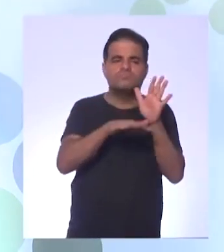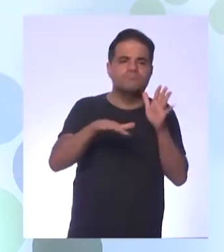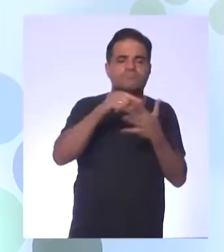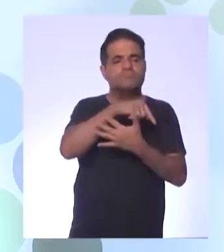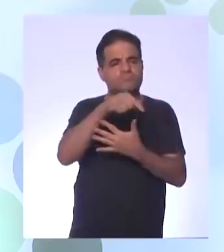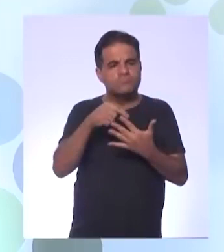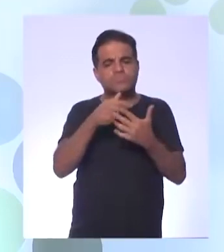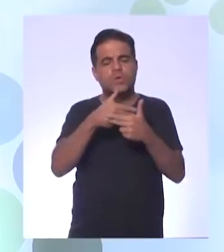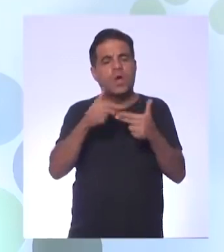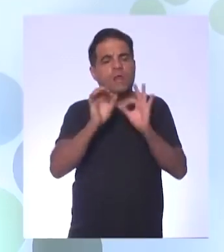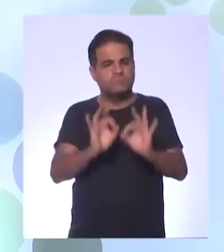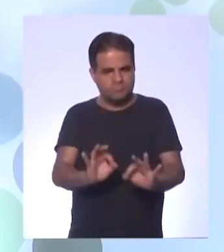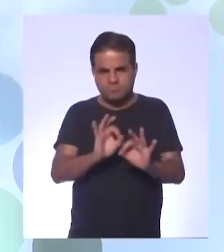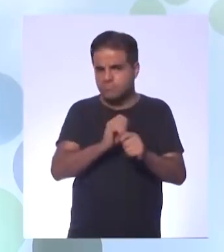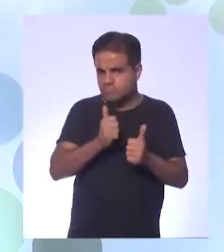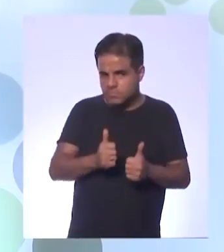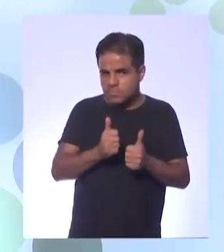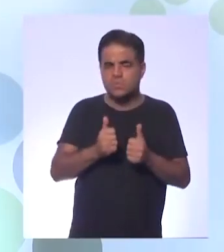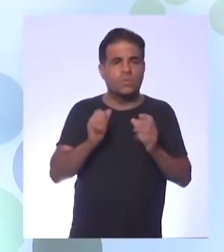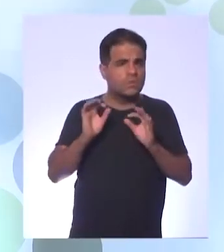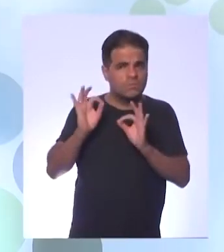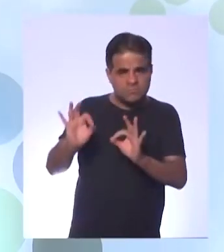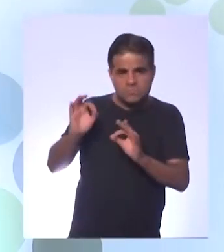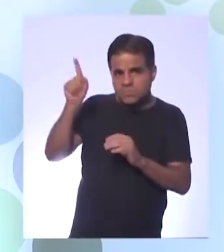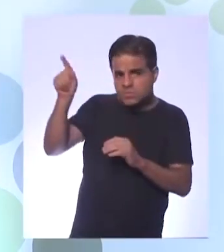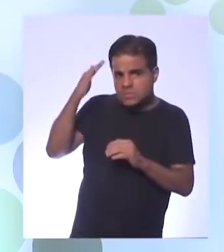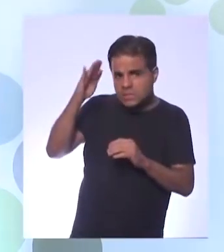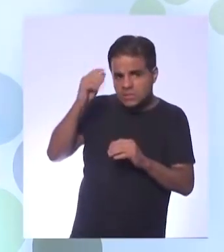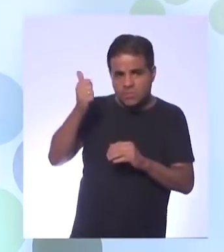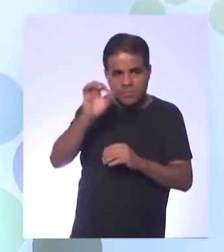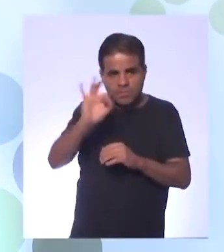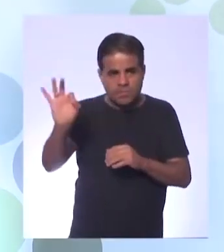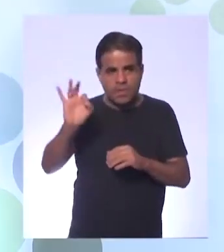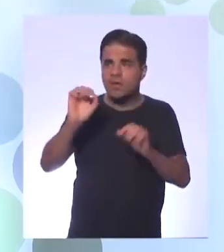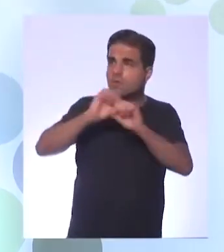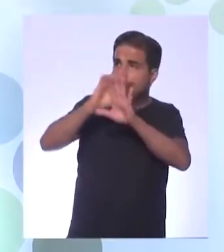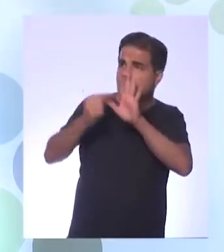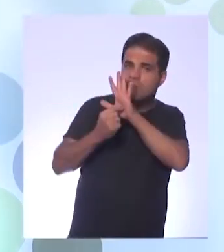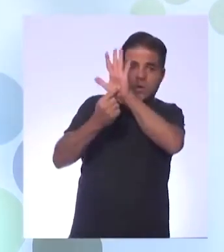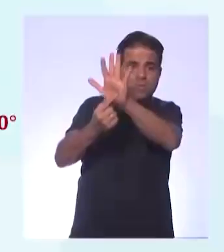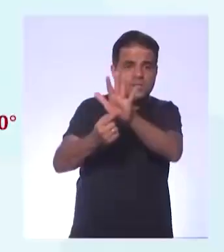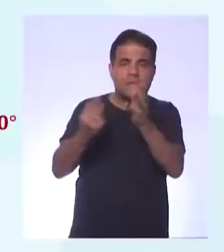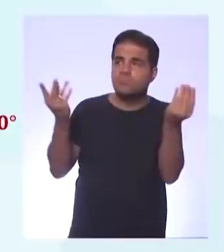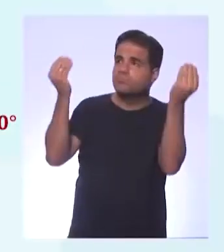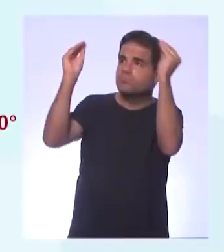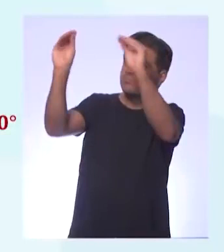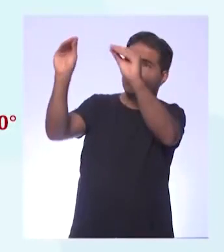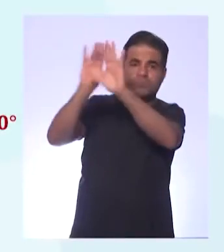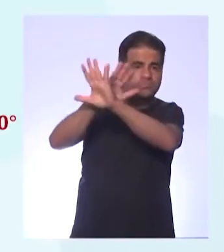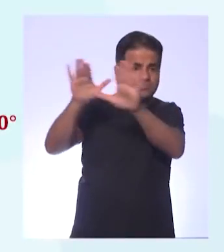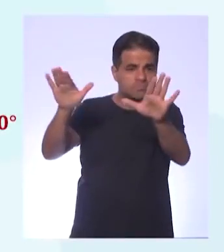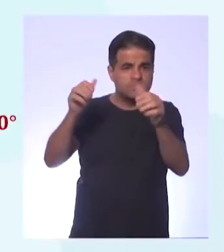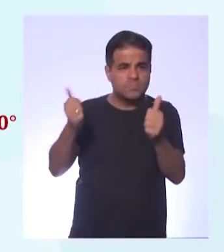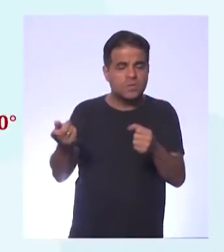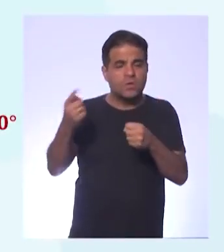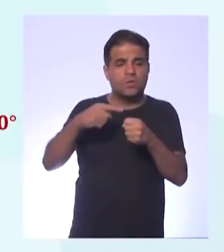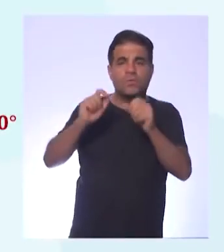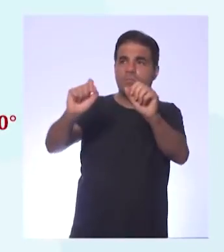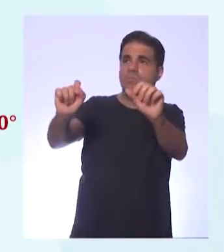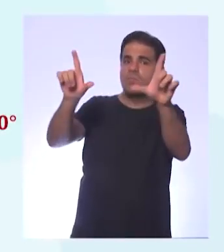coisas de horário exato, tá? Tudo bem como eu fiz? Vou mostrar a resolução para vocês aí na tela, pode colocar para eles. Então, volta completa